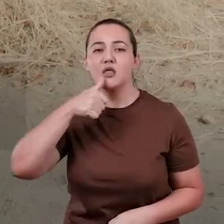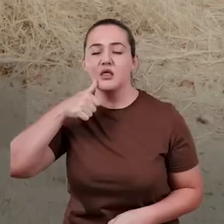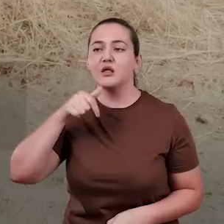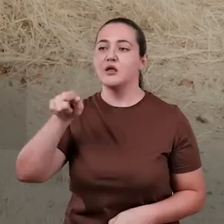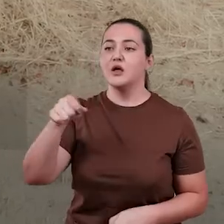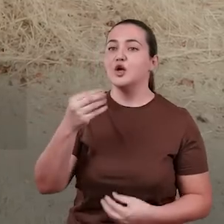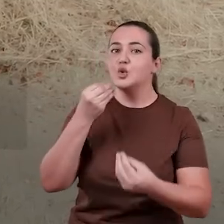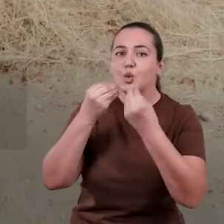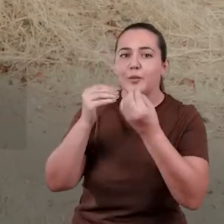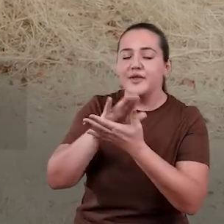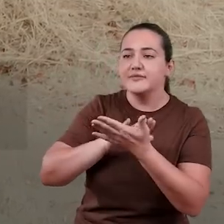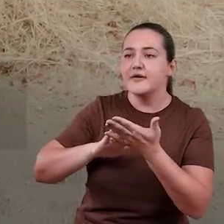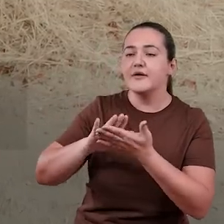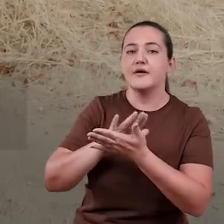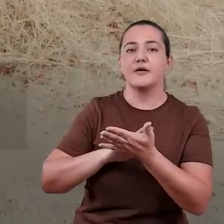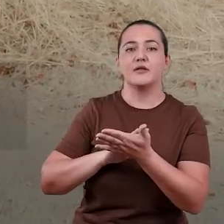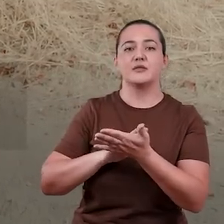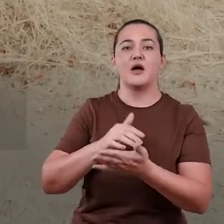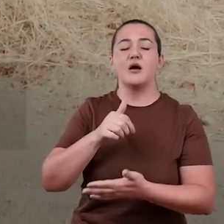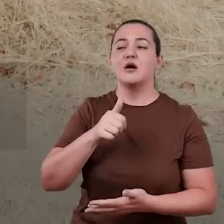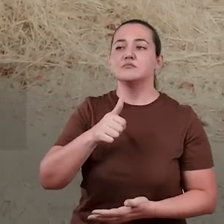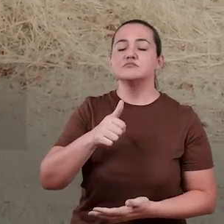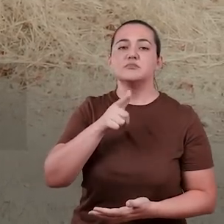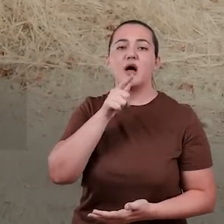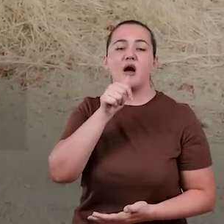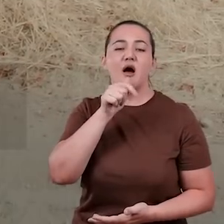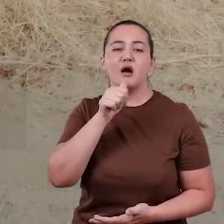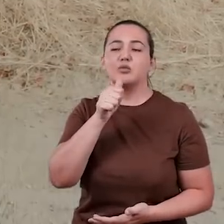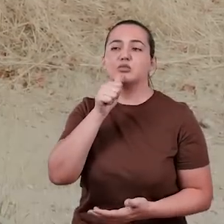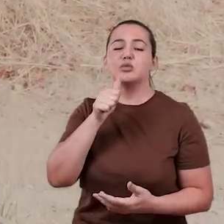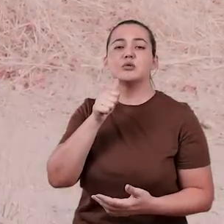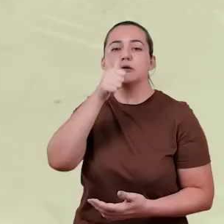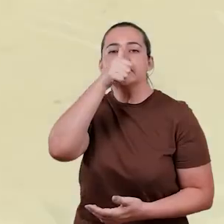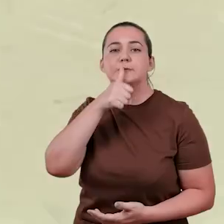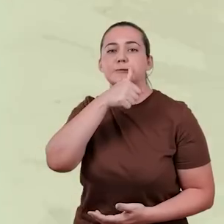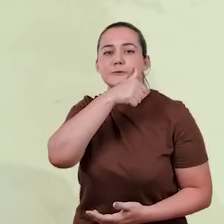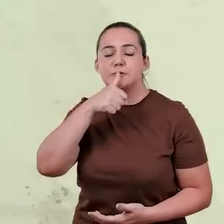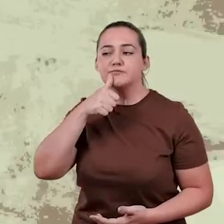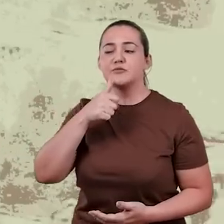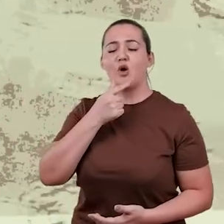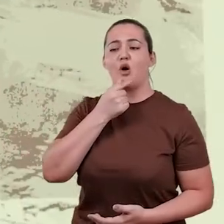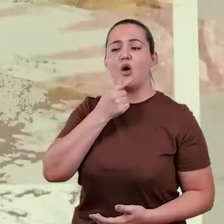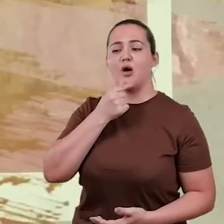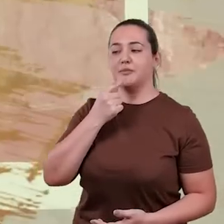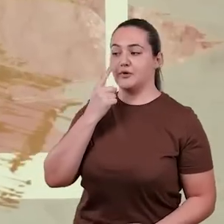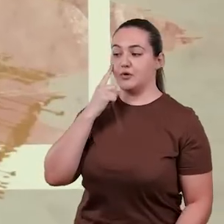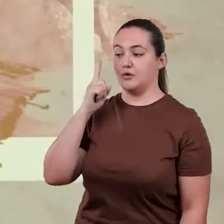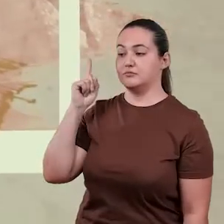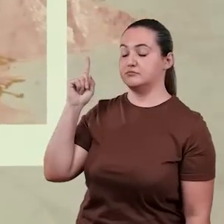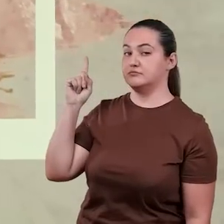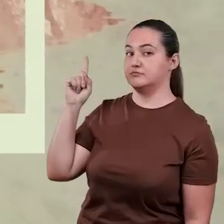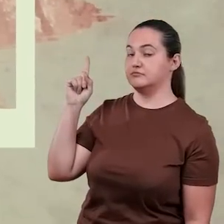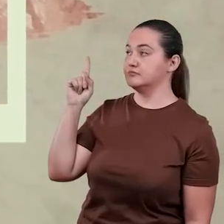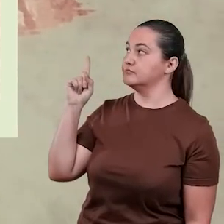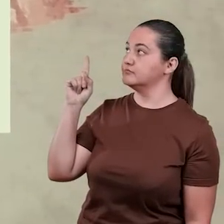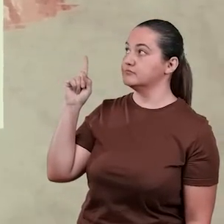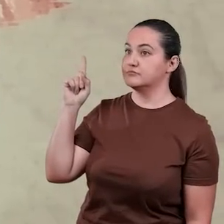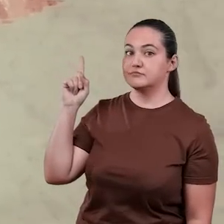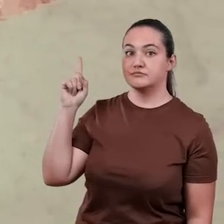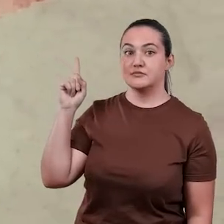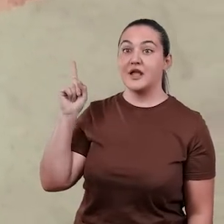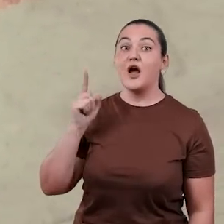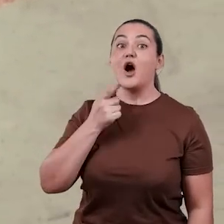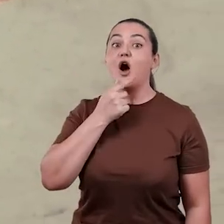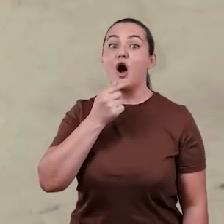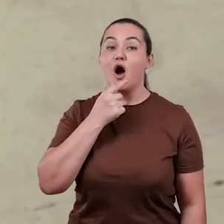carne, das coisas da matéria e procuravam apenas as coisas do espírito. Alexandre teve em seu bojo cultural